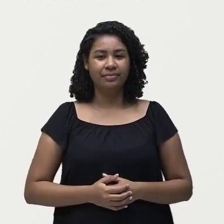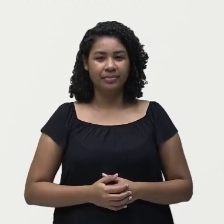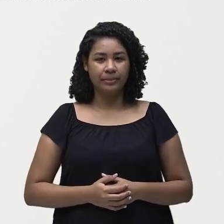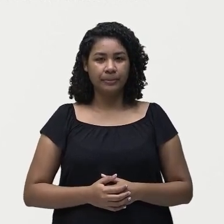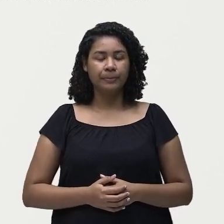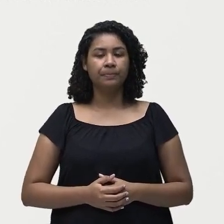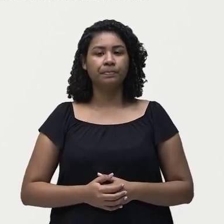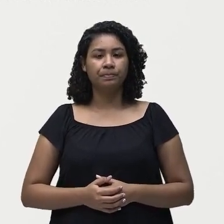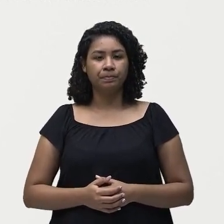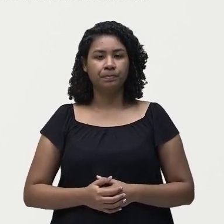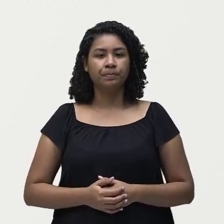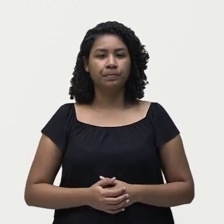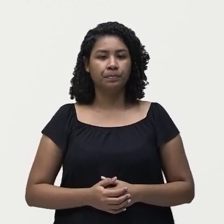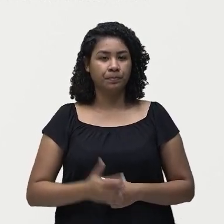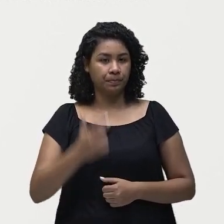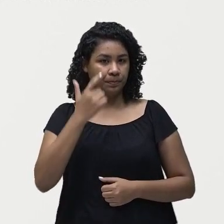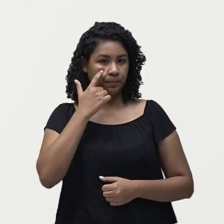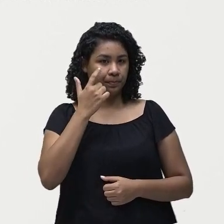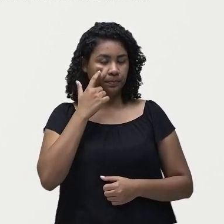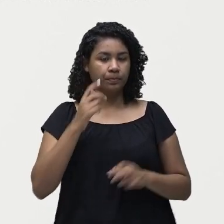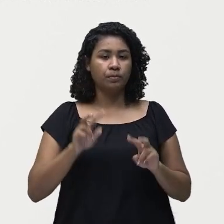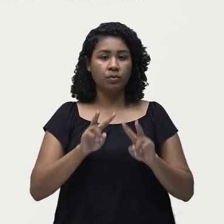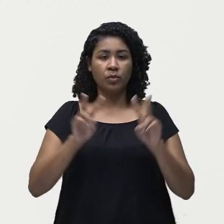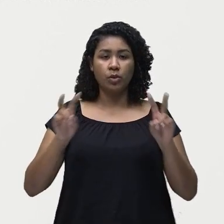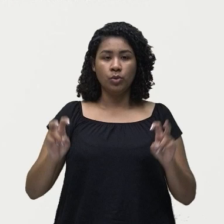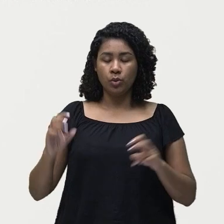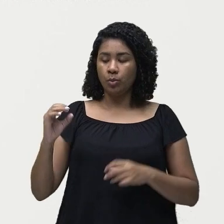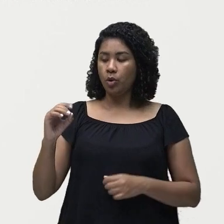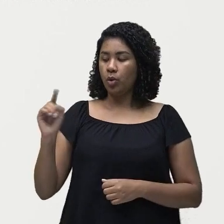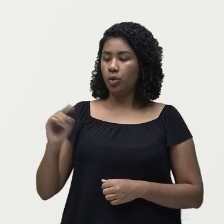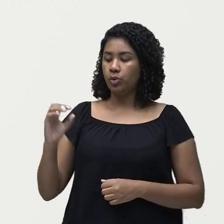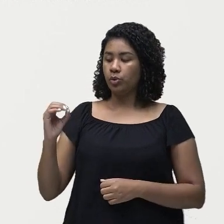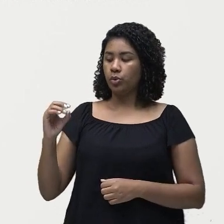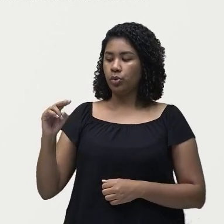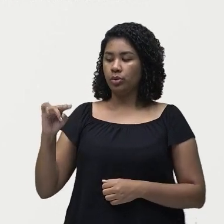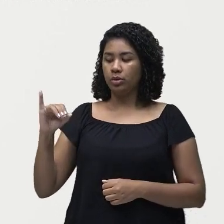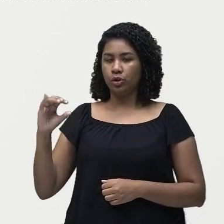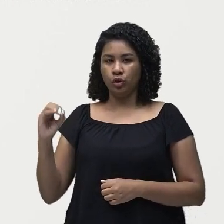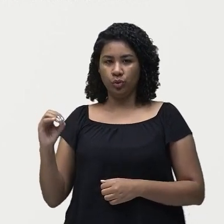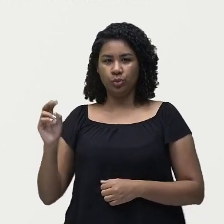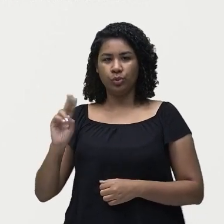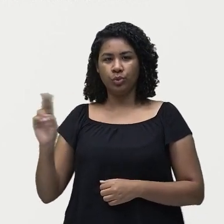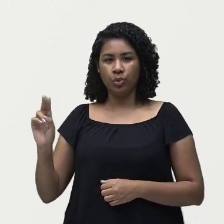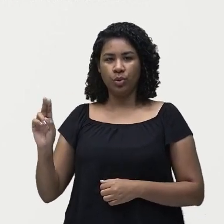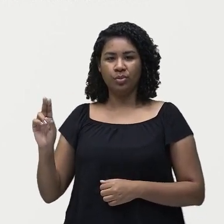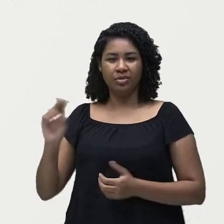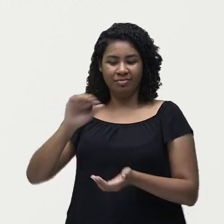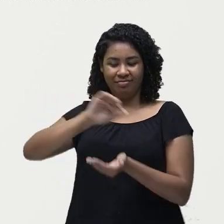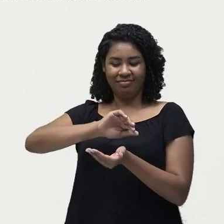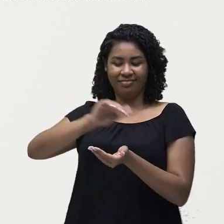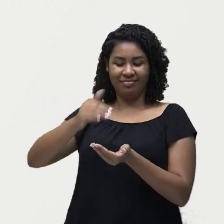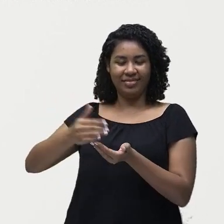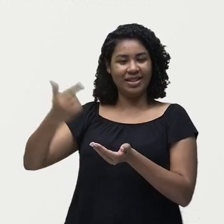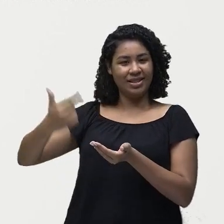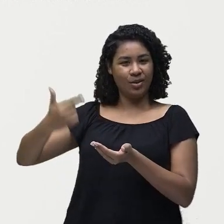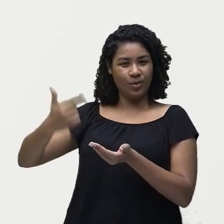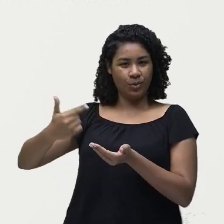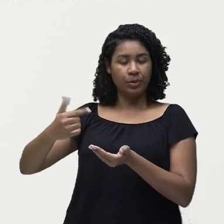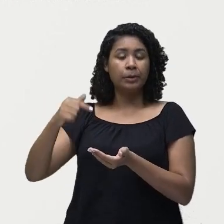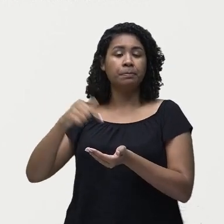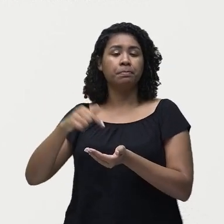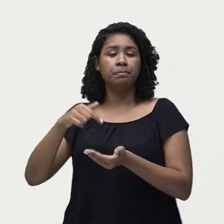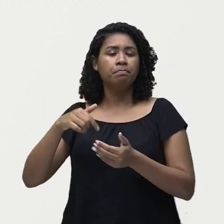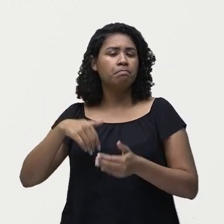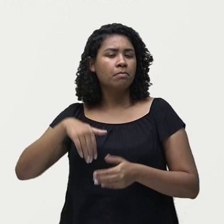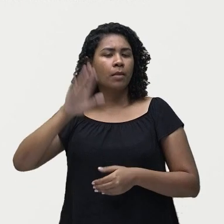ao ozônio estratosférico, vamos observar que a maior parte é produzida